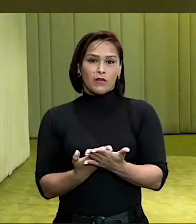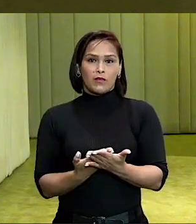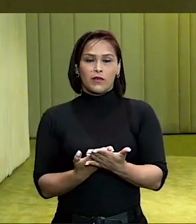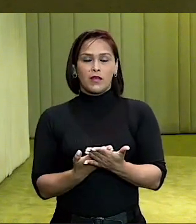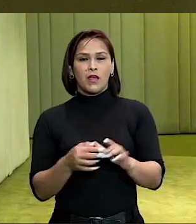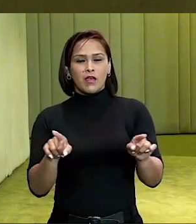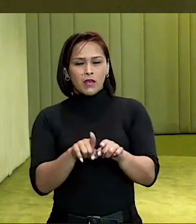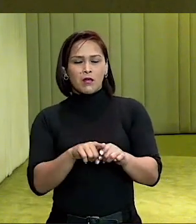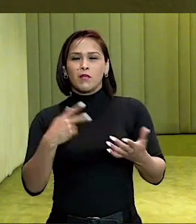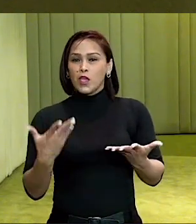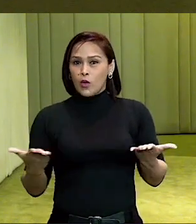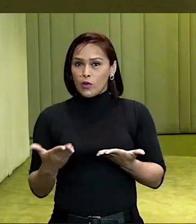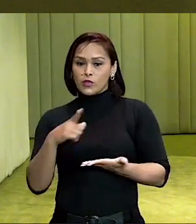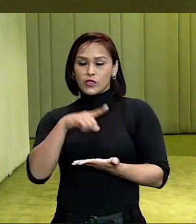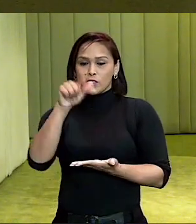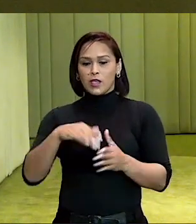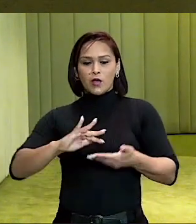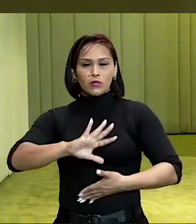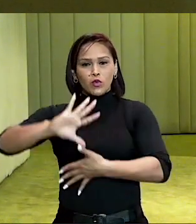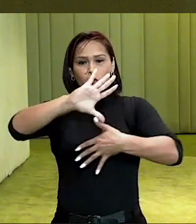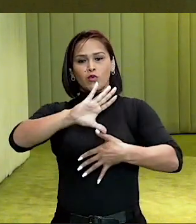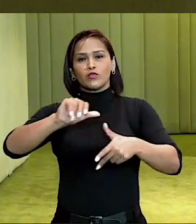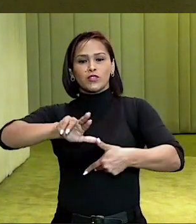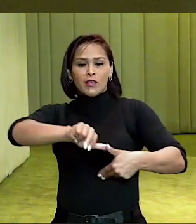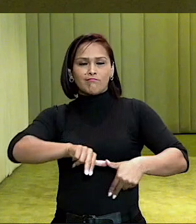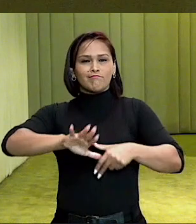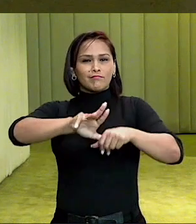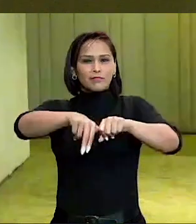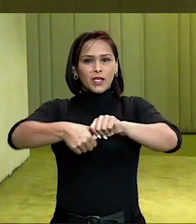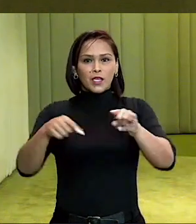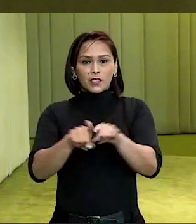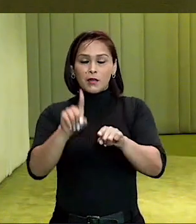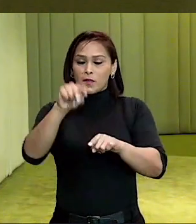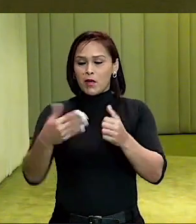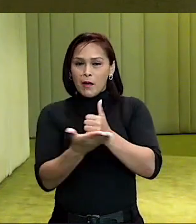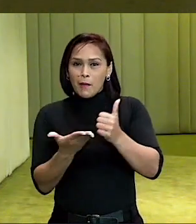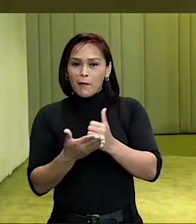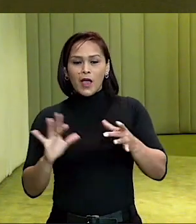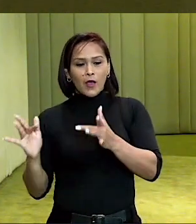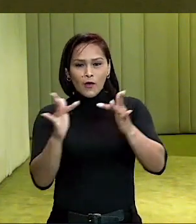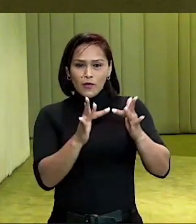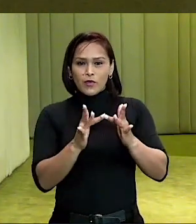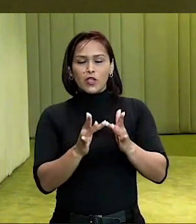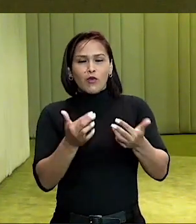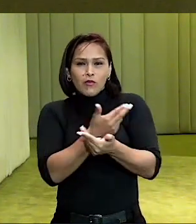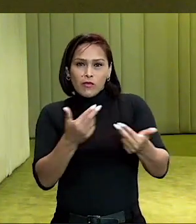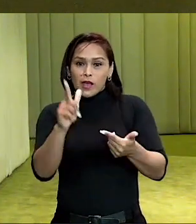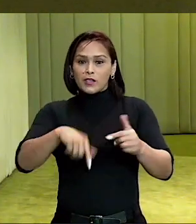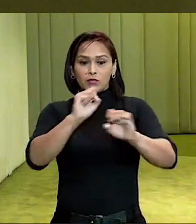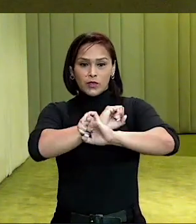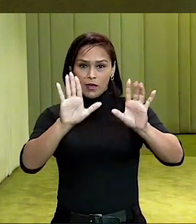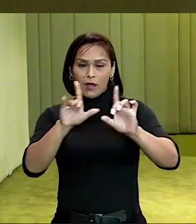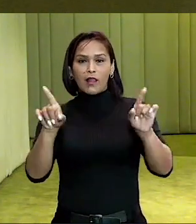que desfrutamos hoje no continente sul-americano. Sobre esta base de vínculos amistosos,